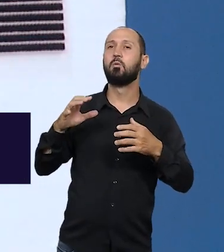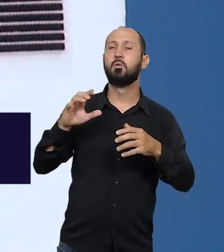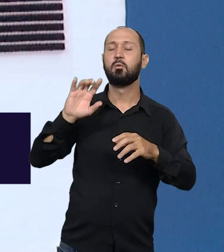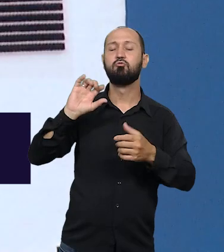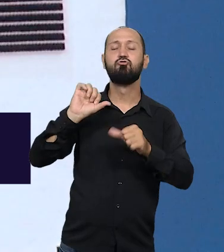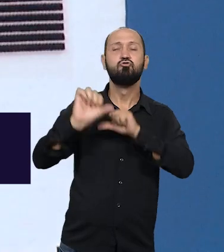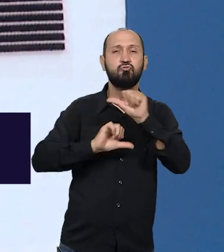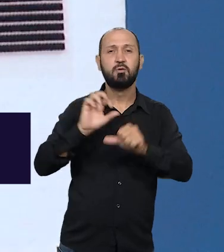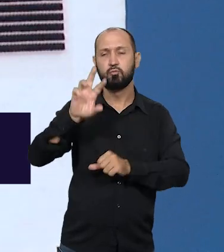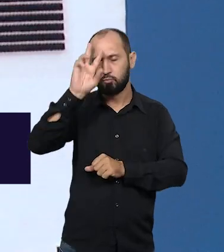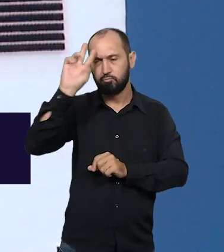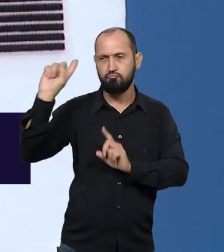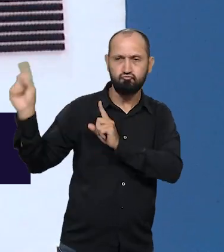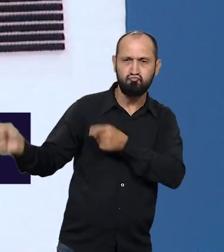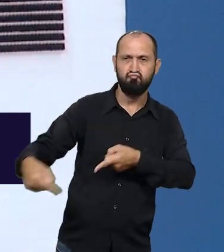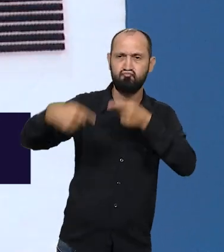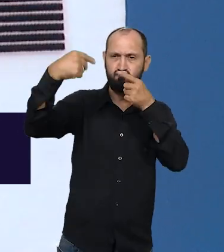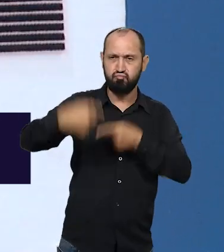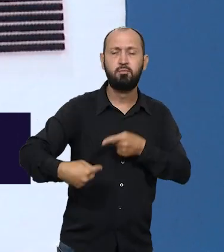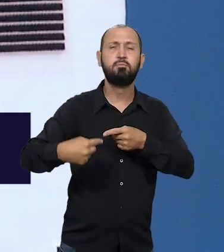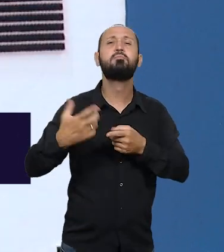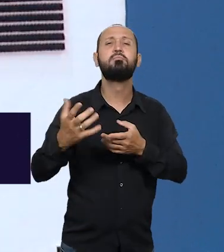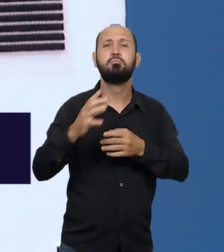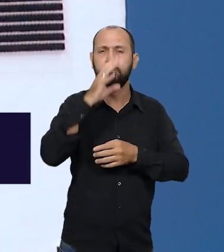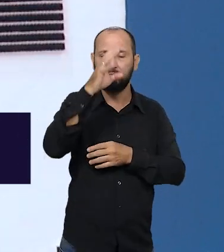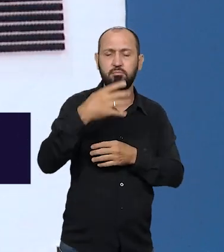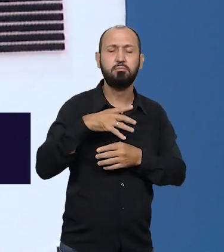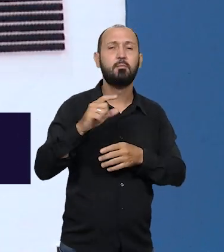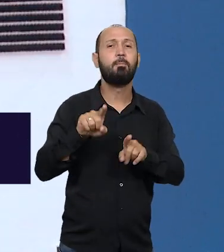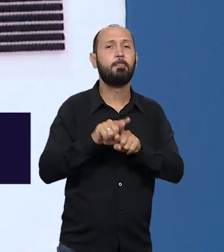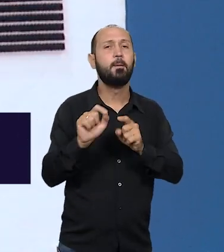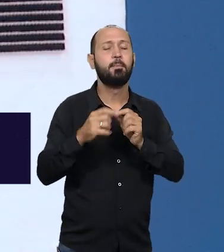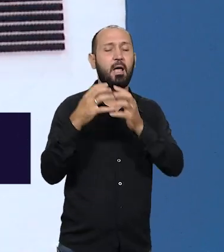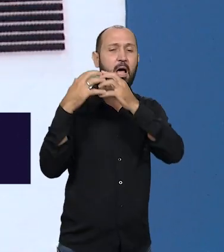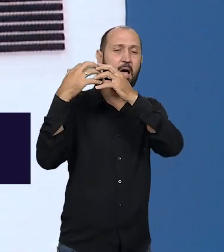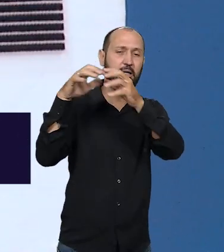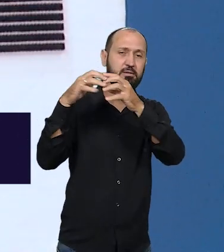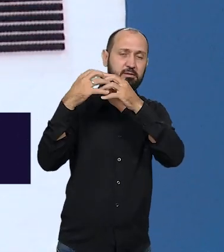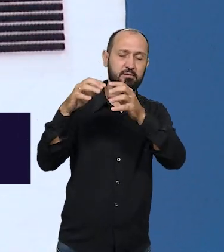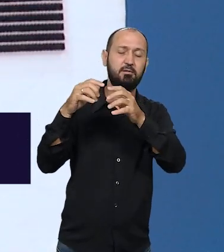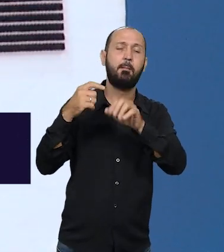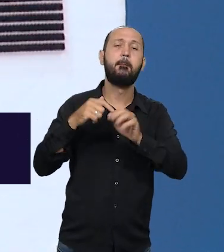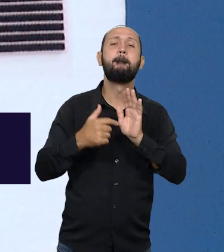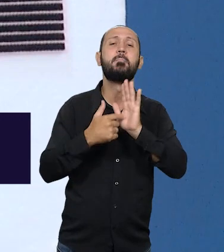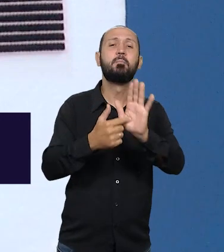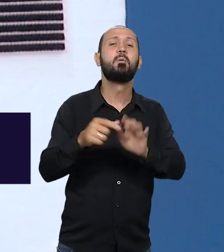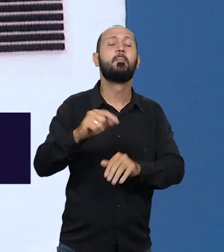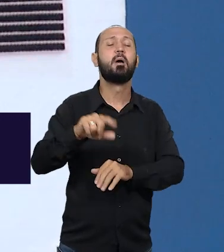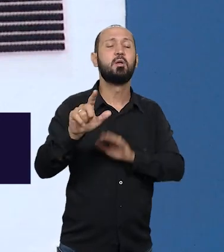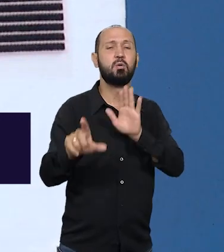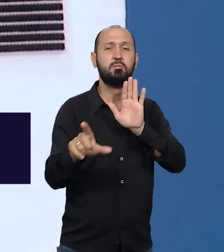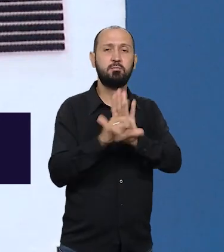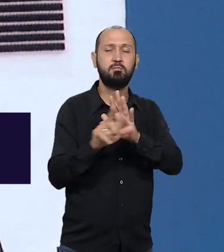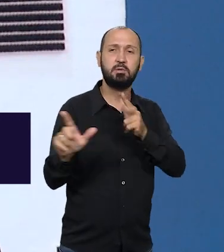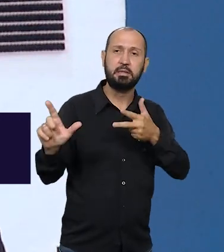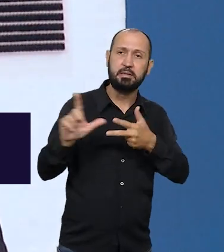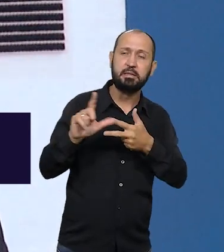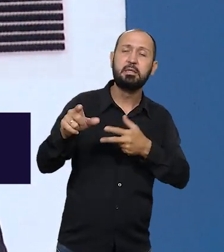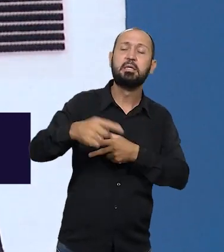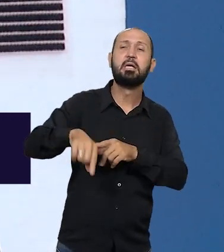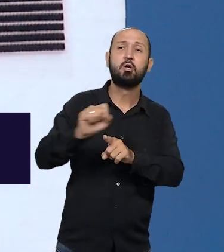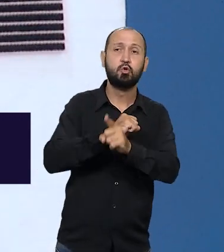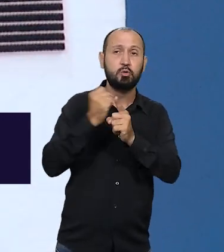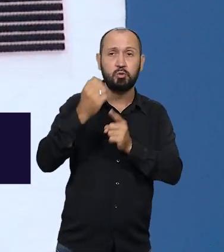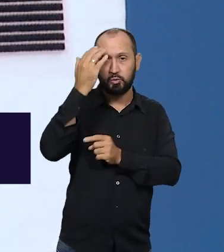a neurodiversidade ela também está aí gritando para que os nossos legisladores e a nossa sociedade nos compreenda, né? Quem que não tem hoje em dia aí, de repente,